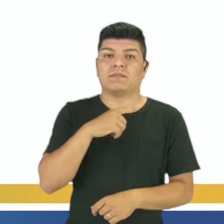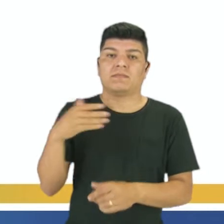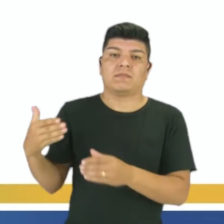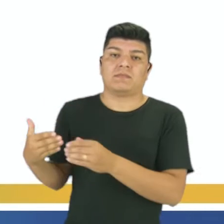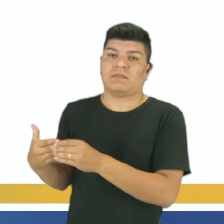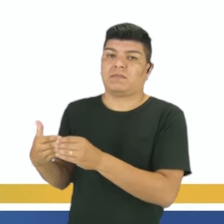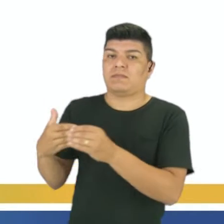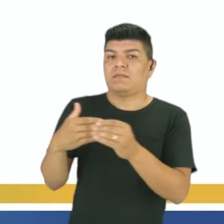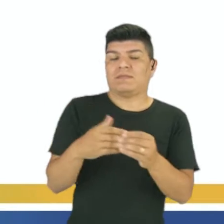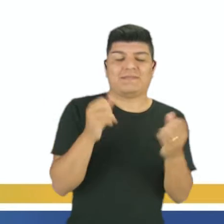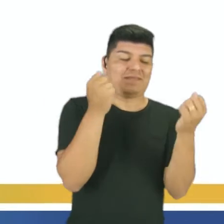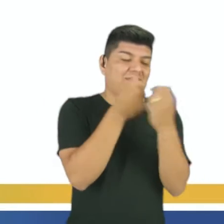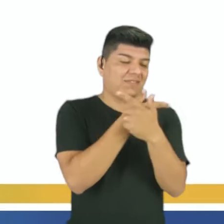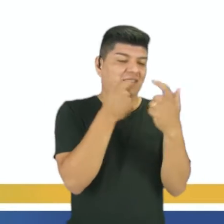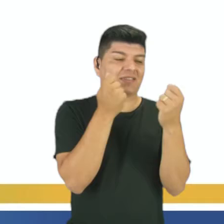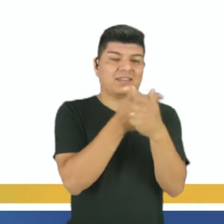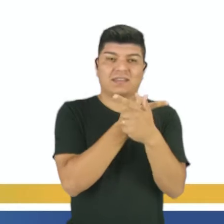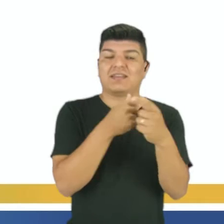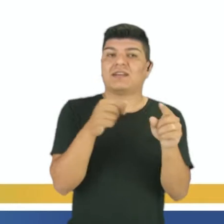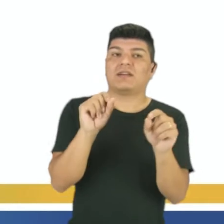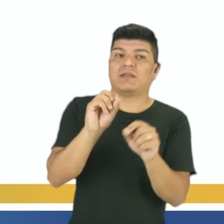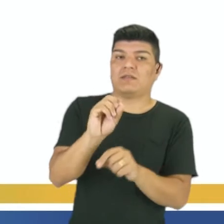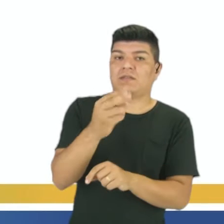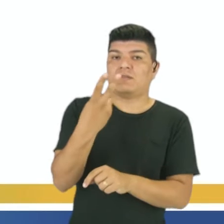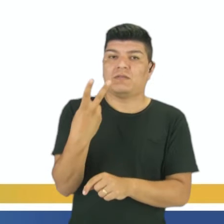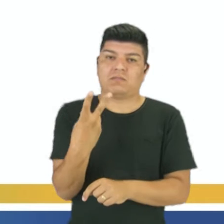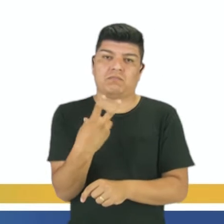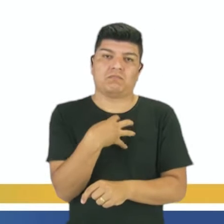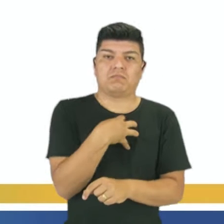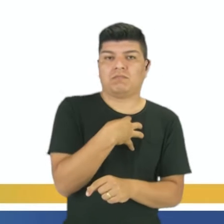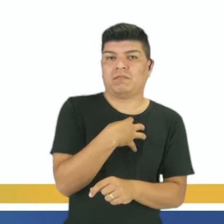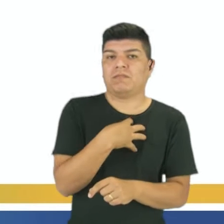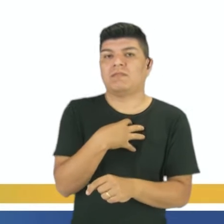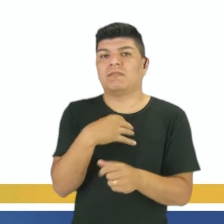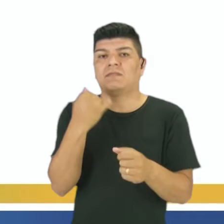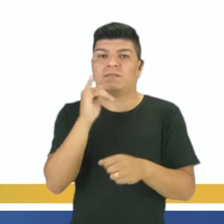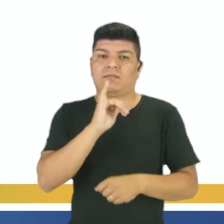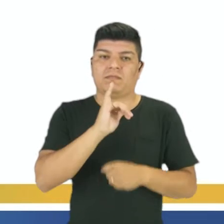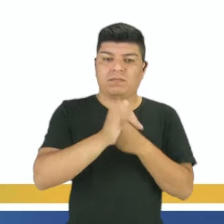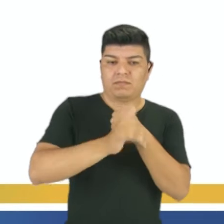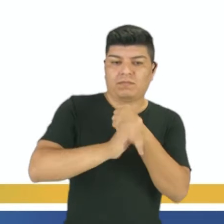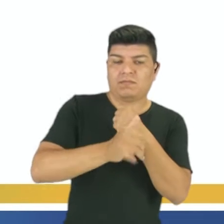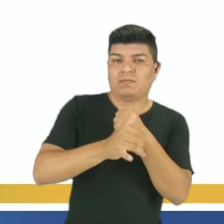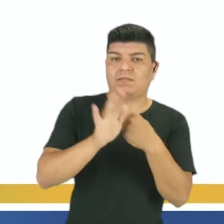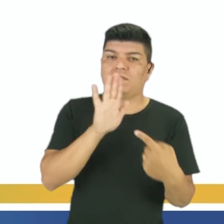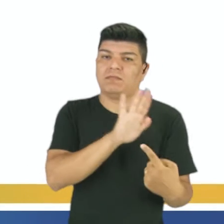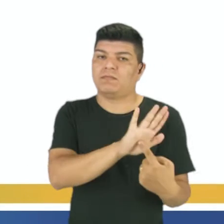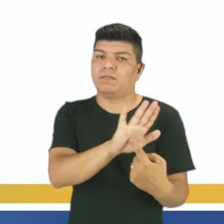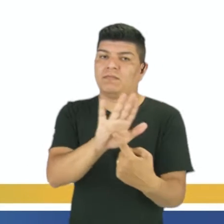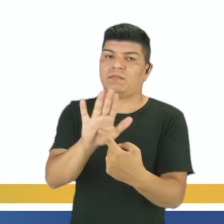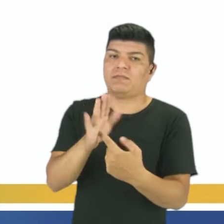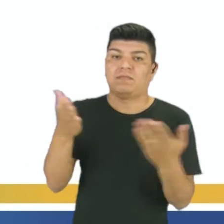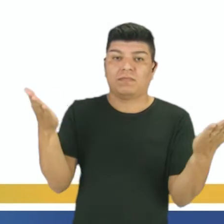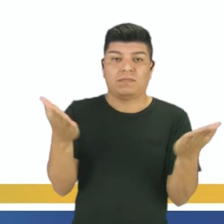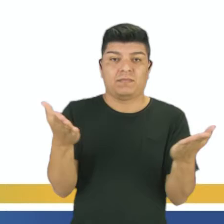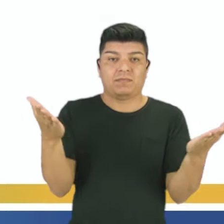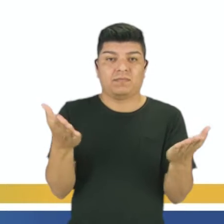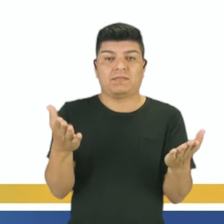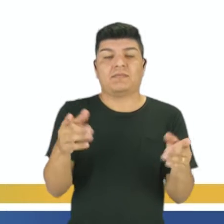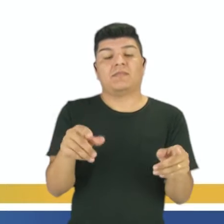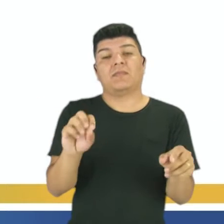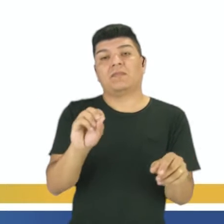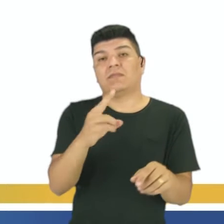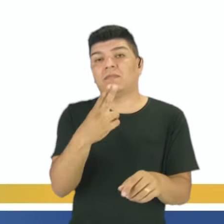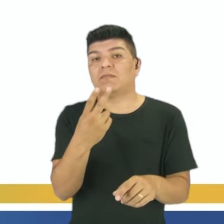um toque de humor, um toque estilístico à sua crônica, fazendo uma abordagem bem atual